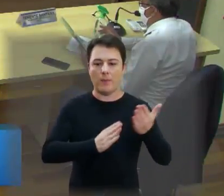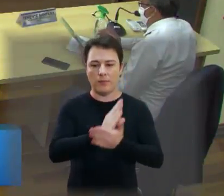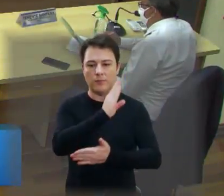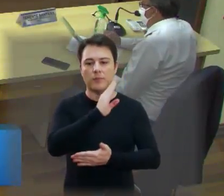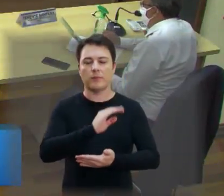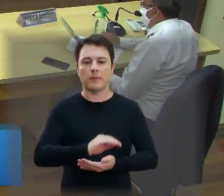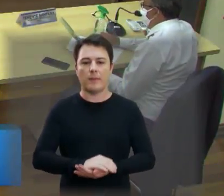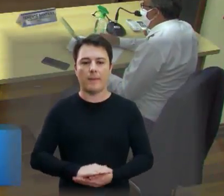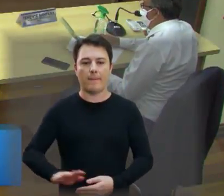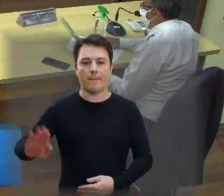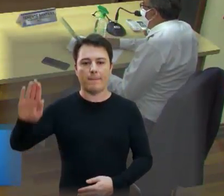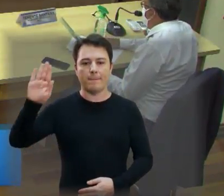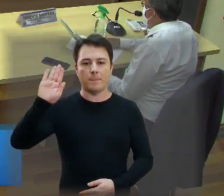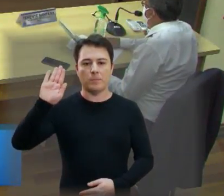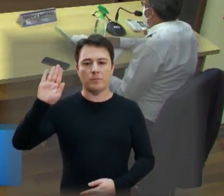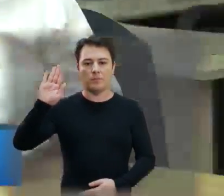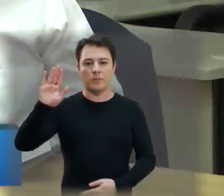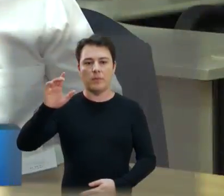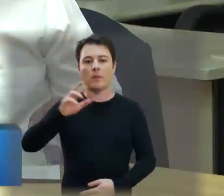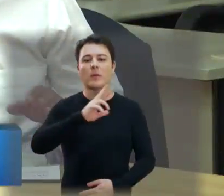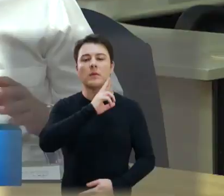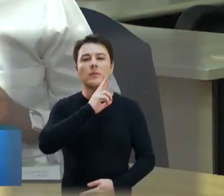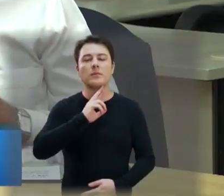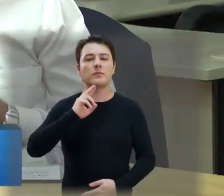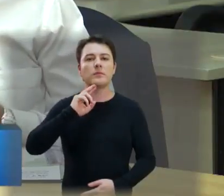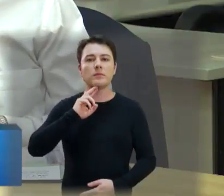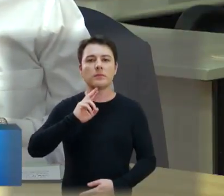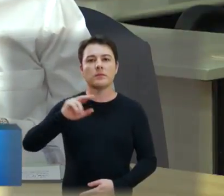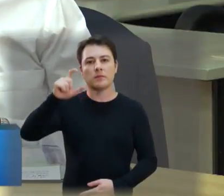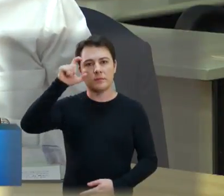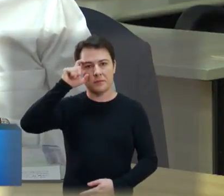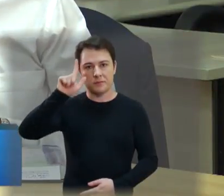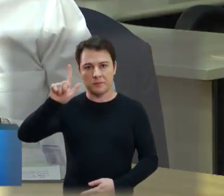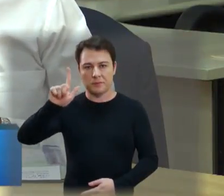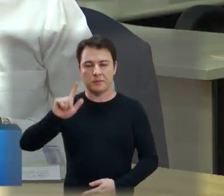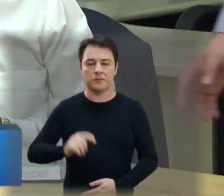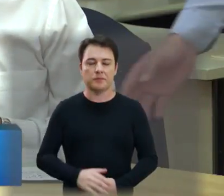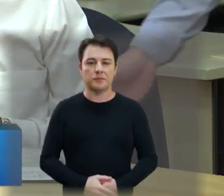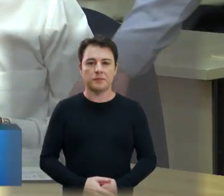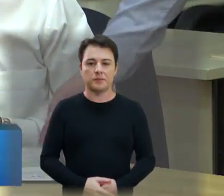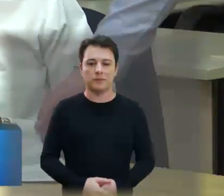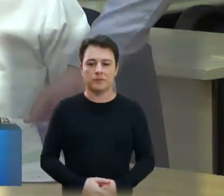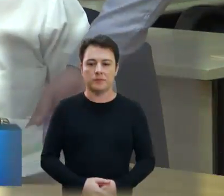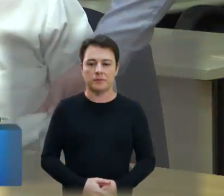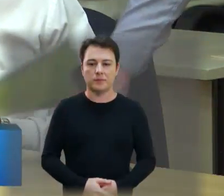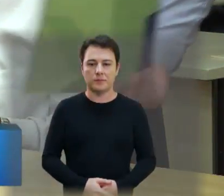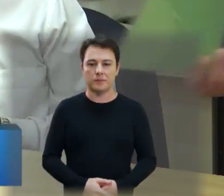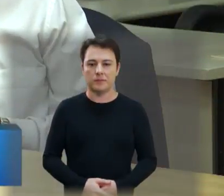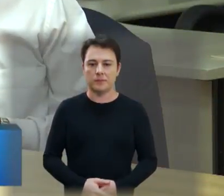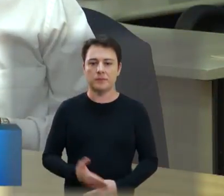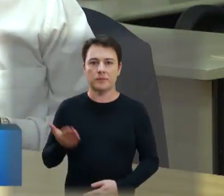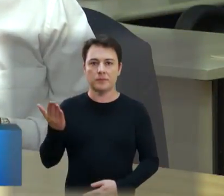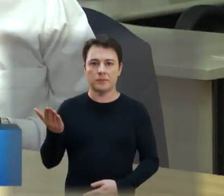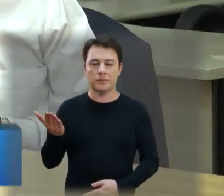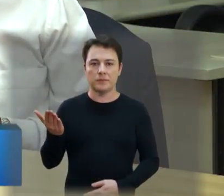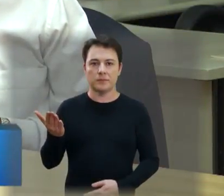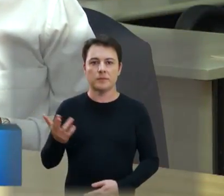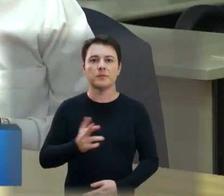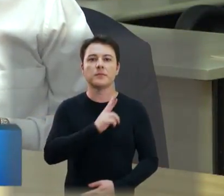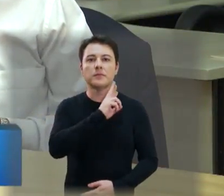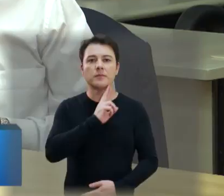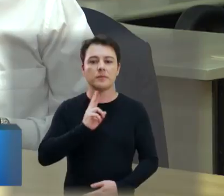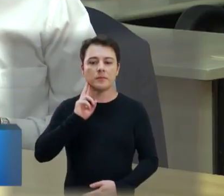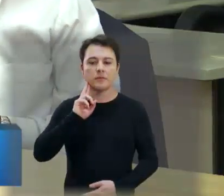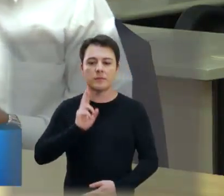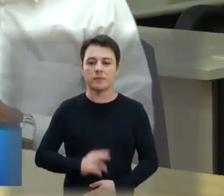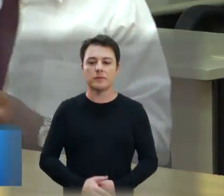Aprovado, declaração de voto do vereador Roger Mendes e Gerson da Farmácia. Com a palavra, vereador Roger